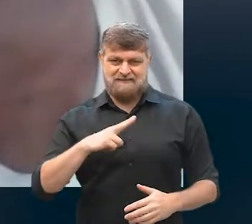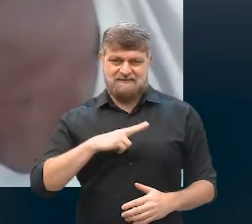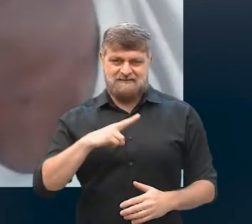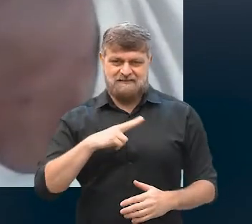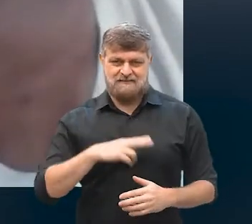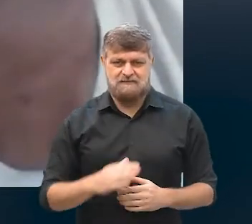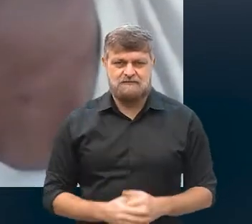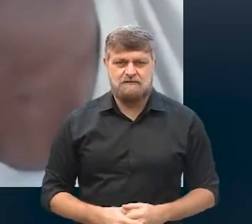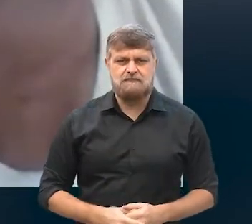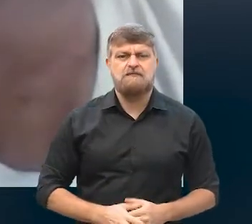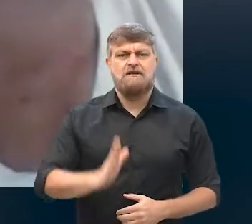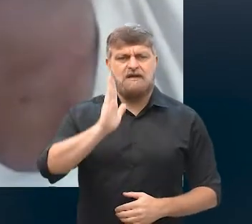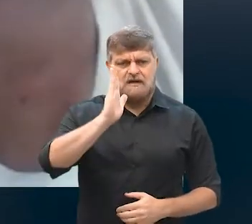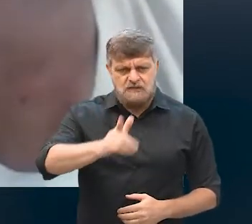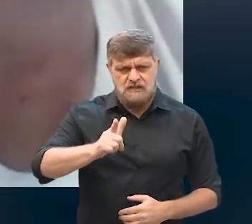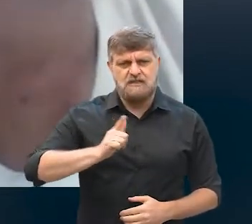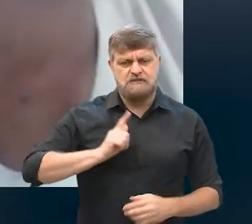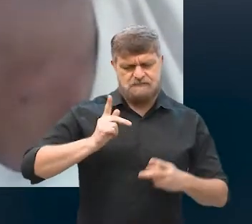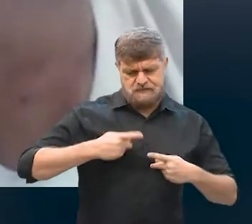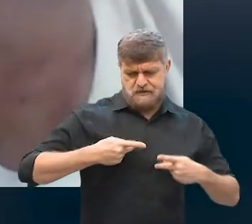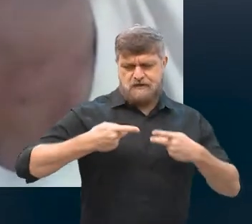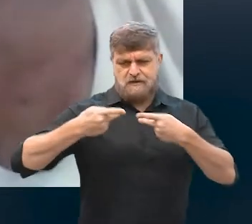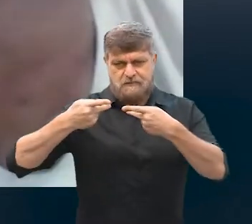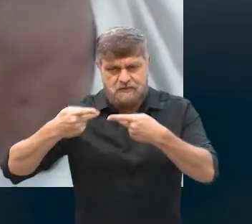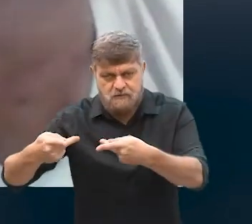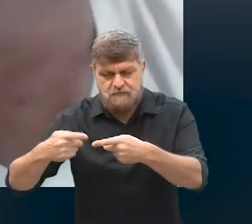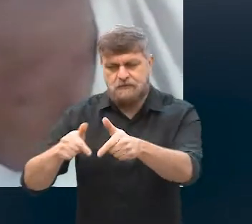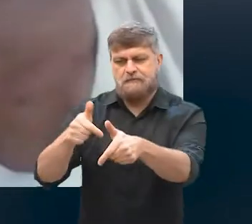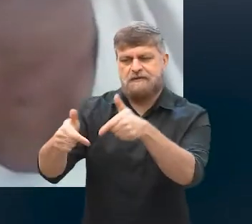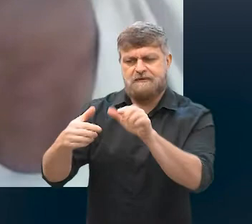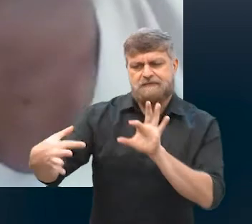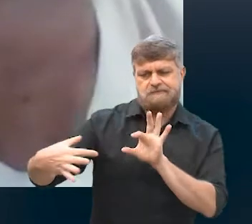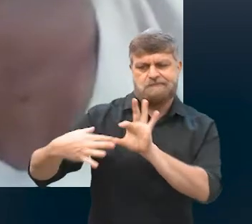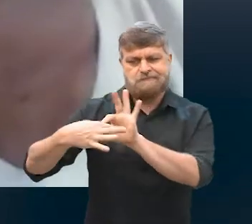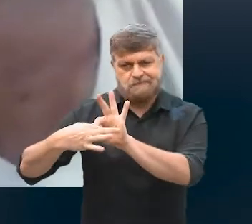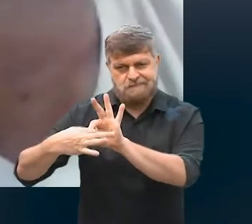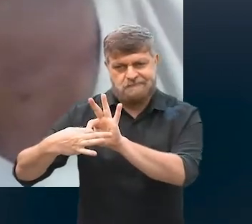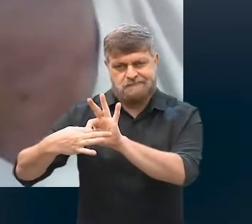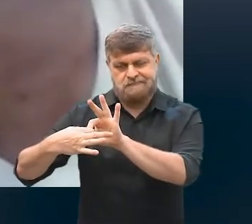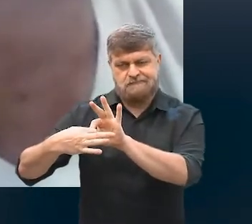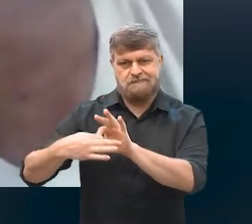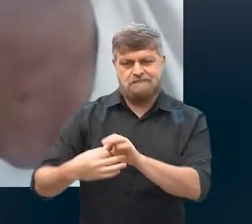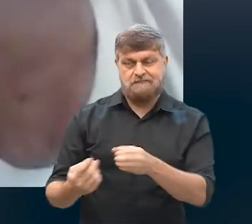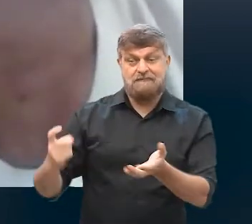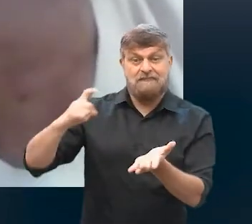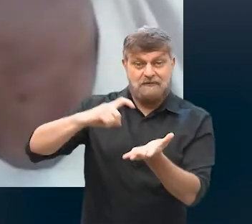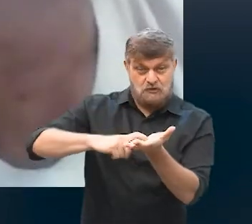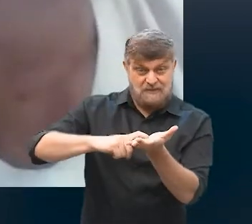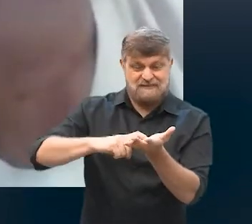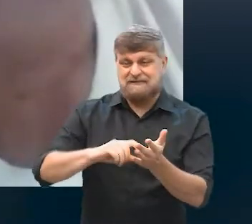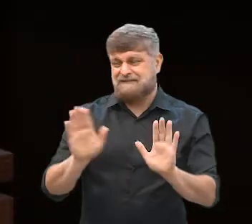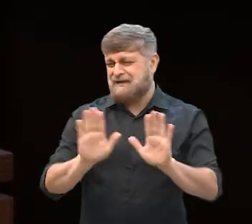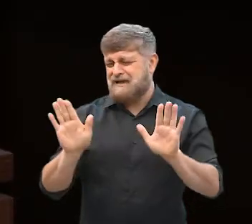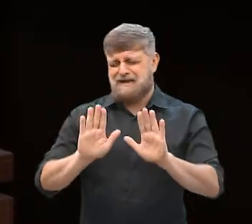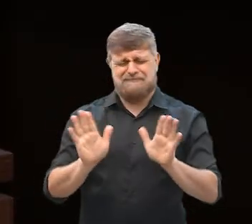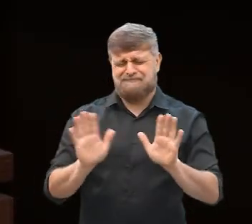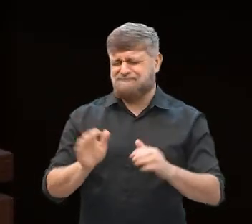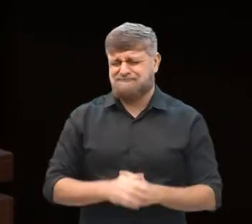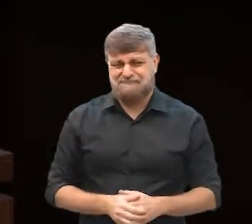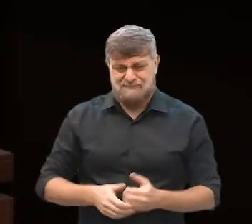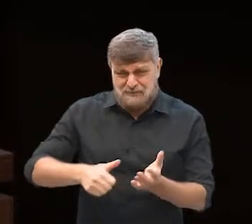tenho ninguém, eu já tive várias ofertas de pessoas, inclusive conhecidas, para se associarem a gente. E a gente não